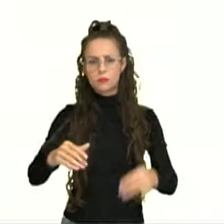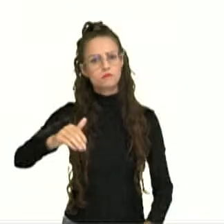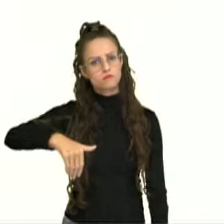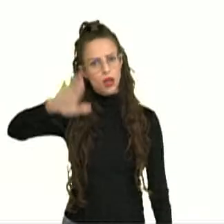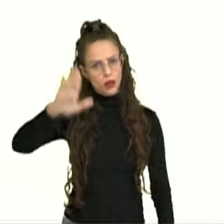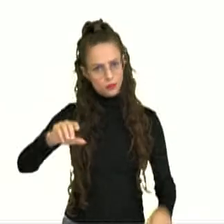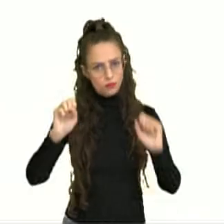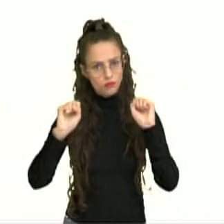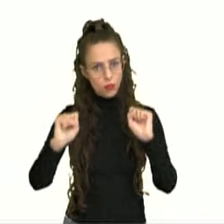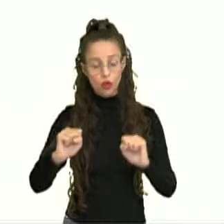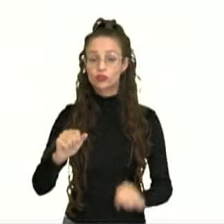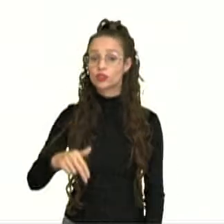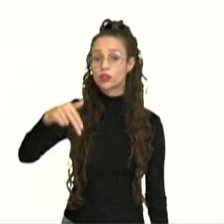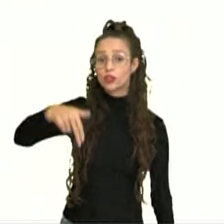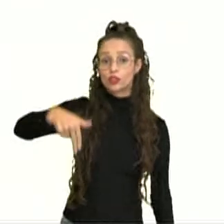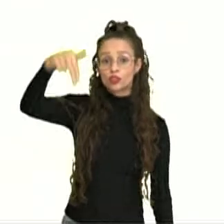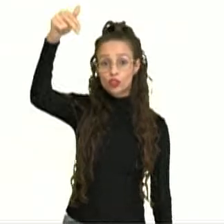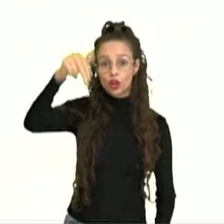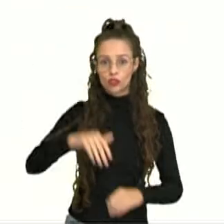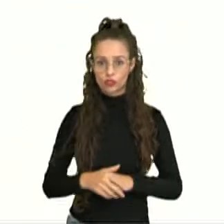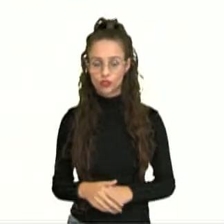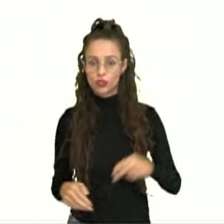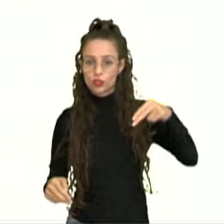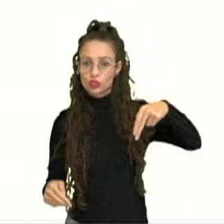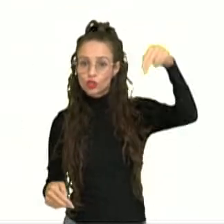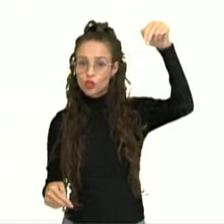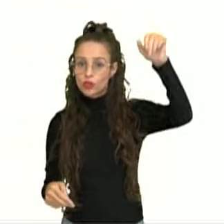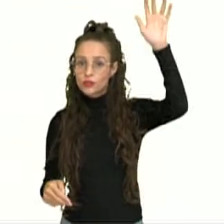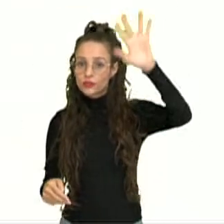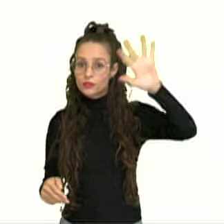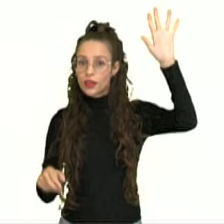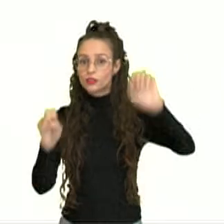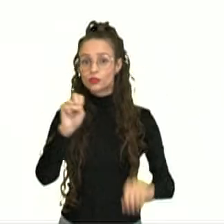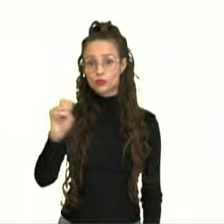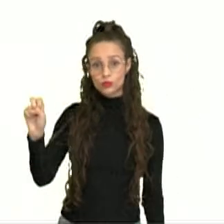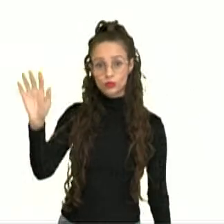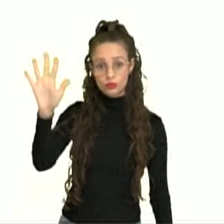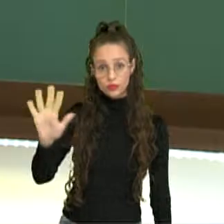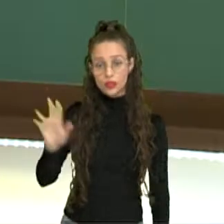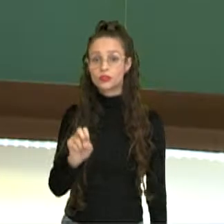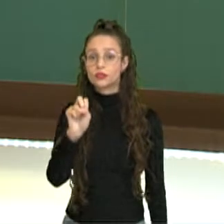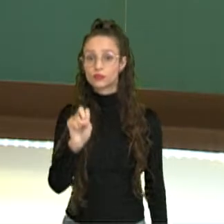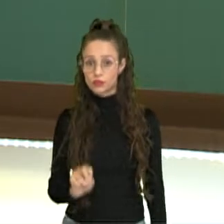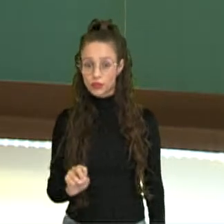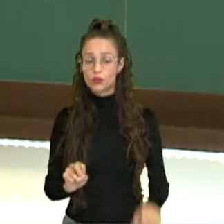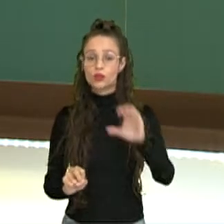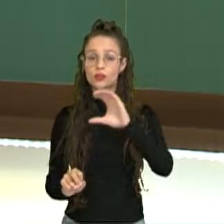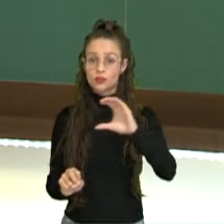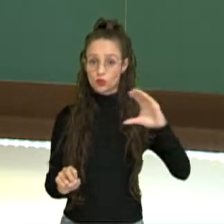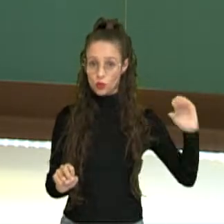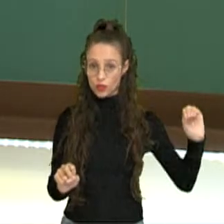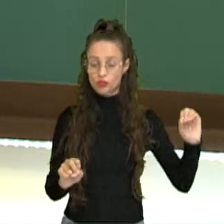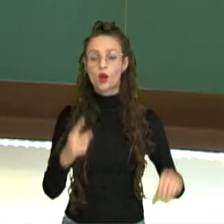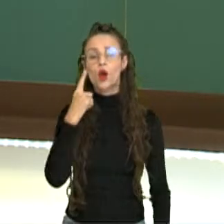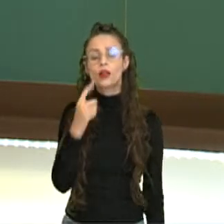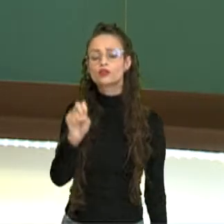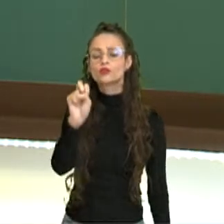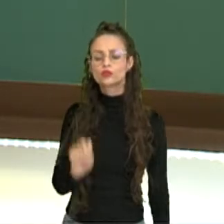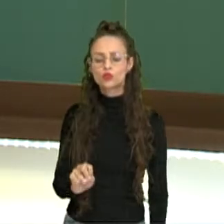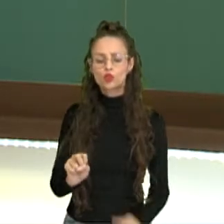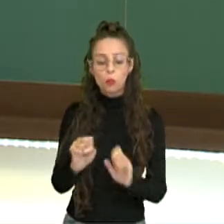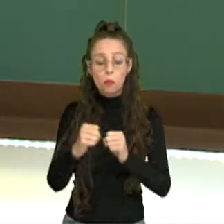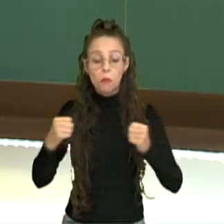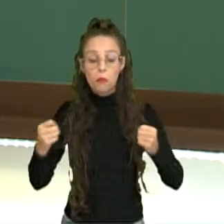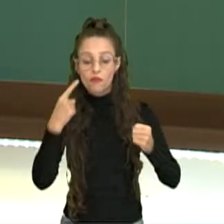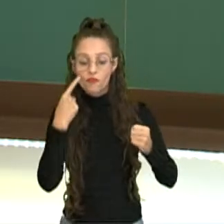posso ter no norte, no nordeste, no sudeste, no sul e no centro-oeste. Observemos o Sul, como é que está?